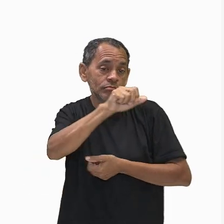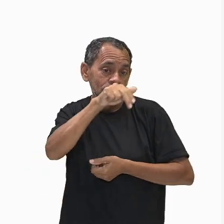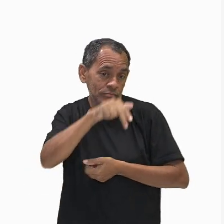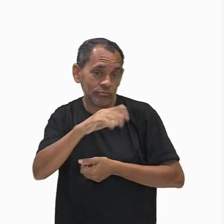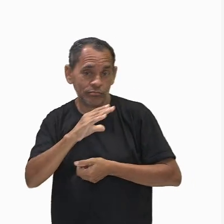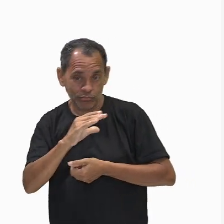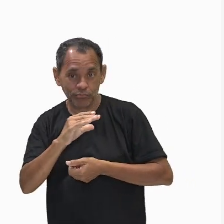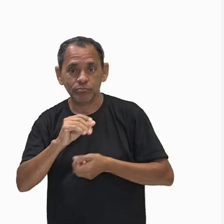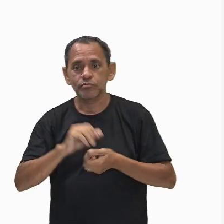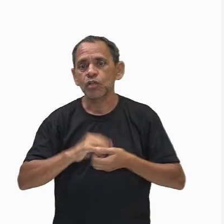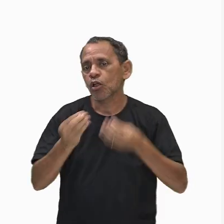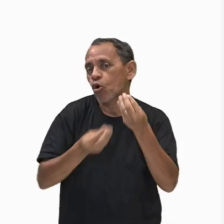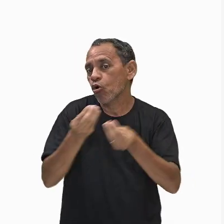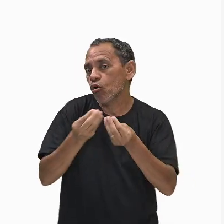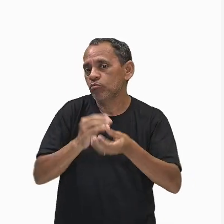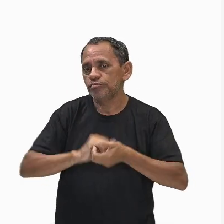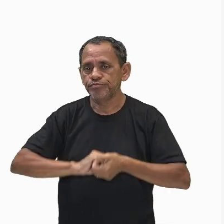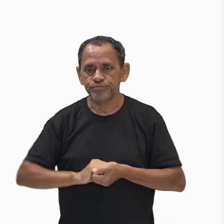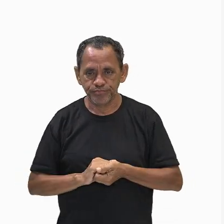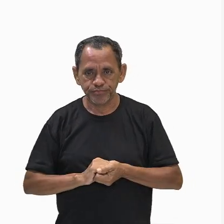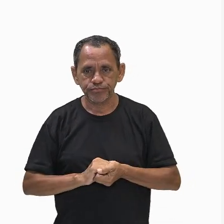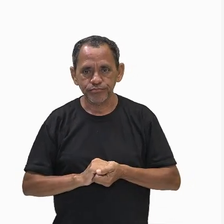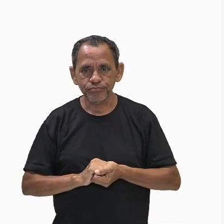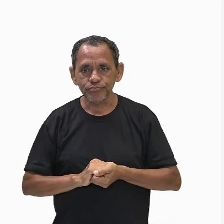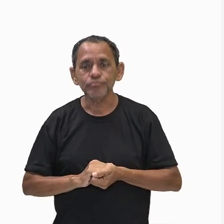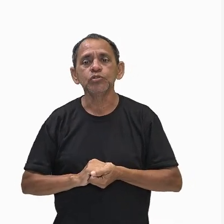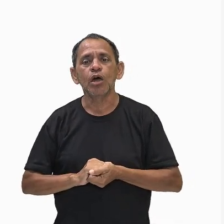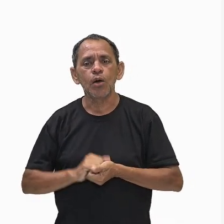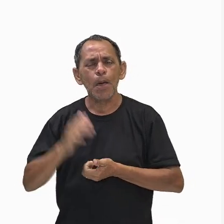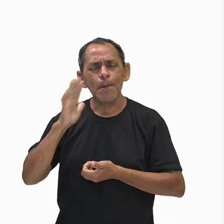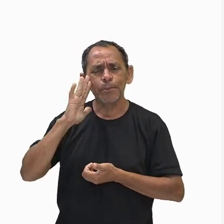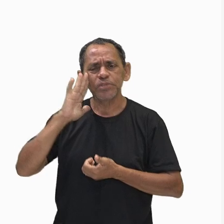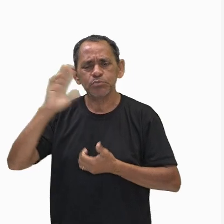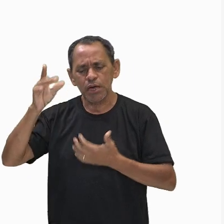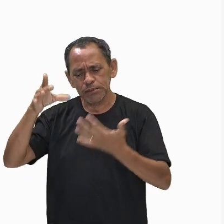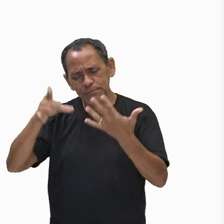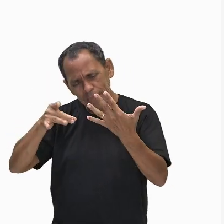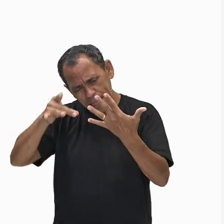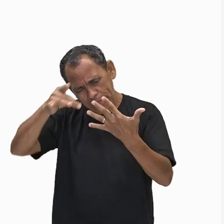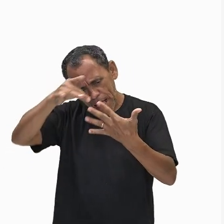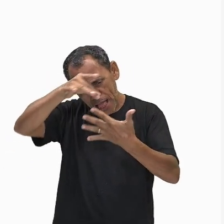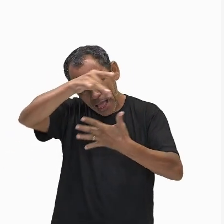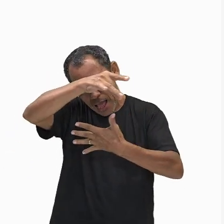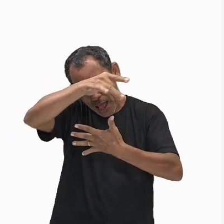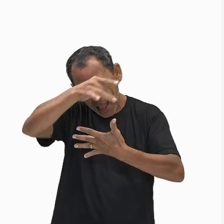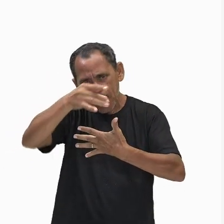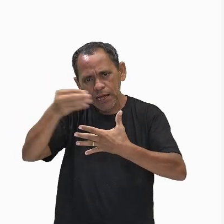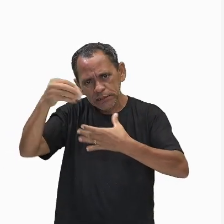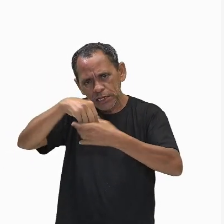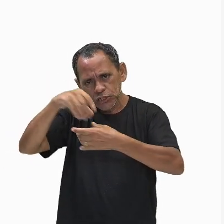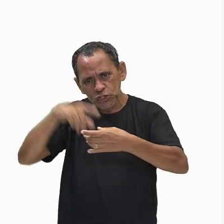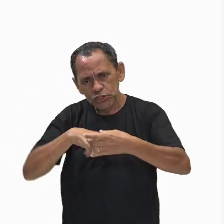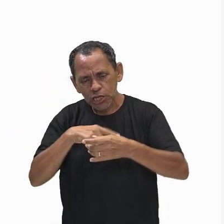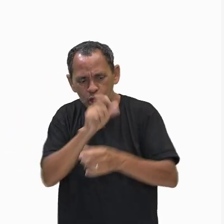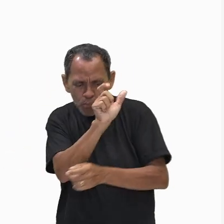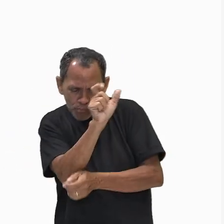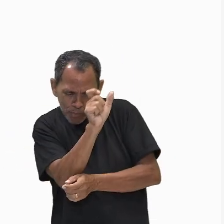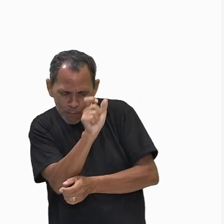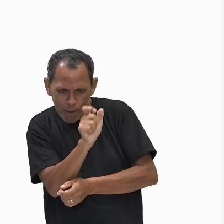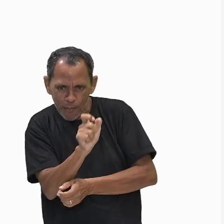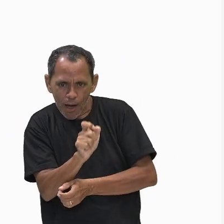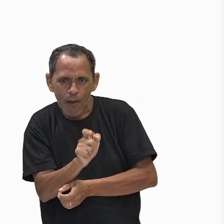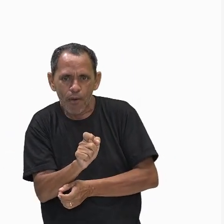Os principais componentes do sistema nervoso central nós temos aí, né? Ele é composto pela medula espinhal ou